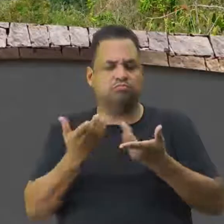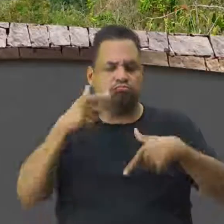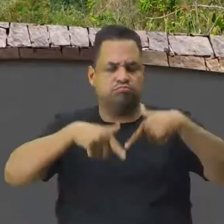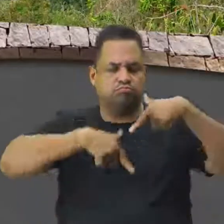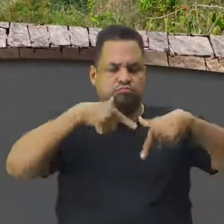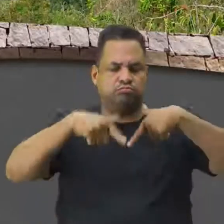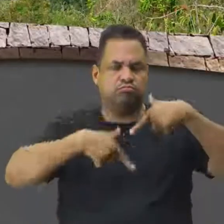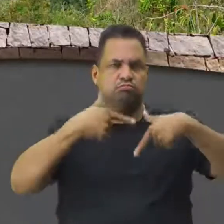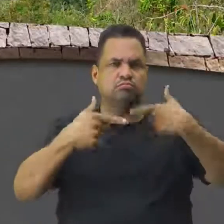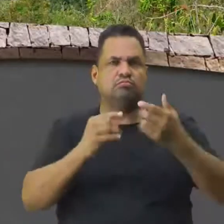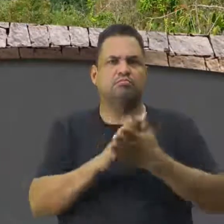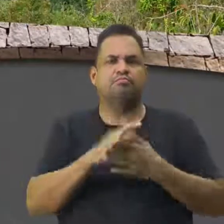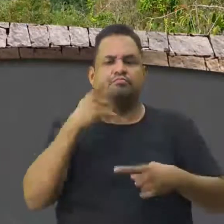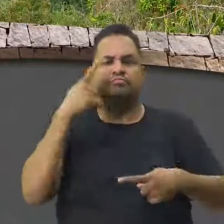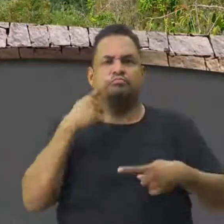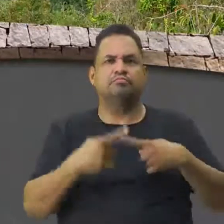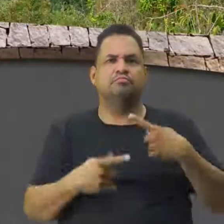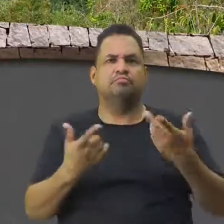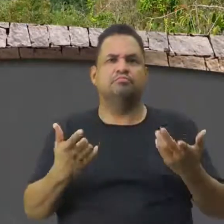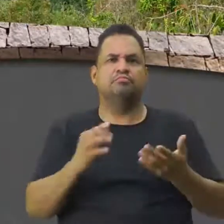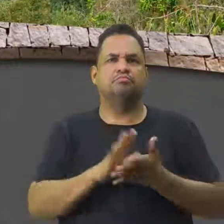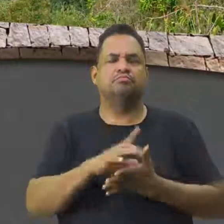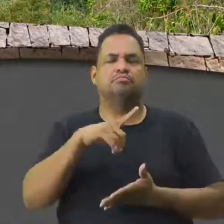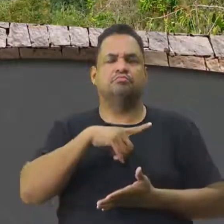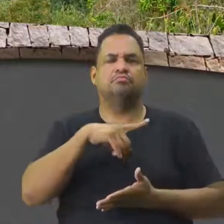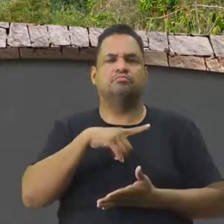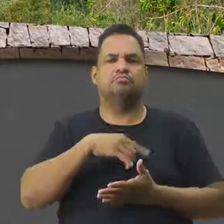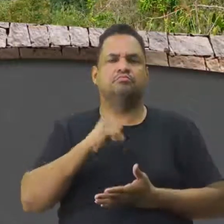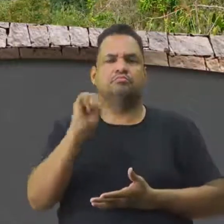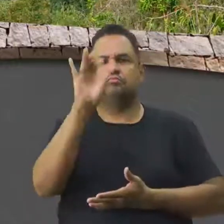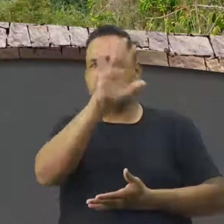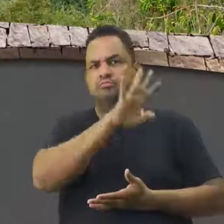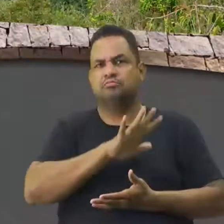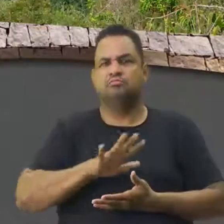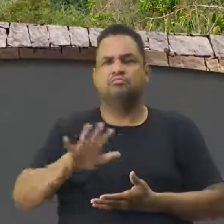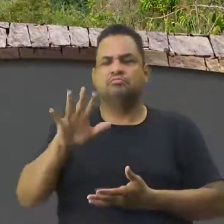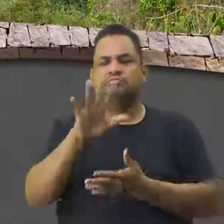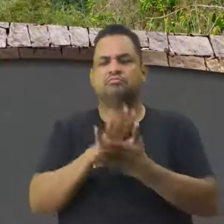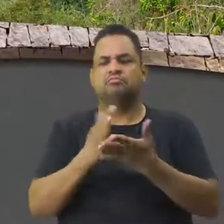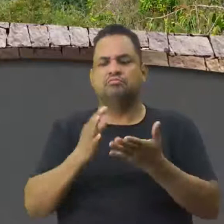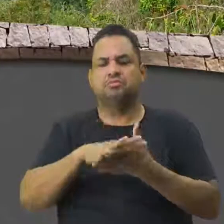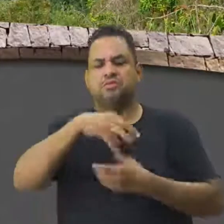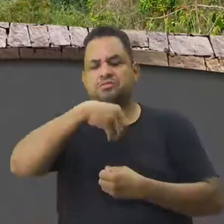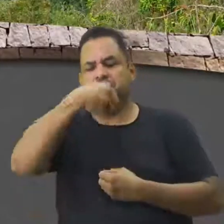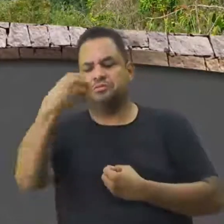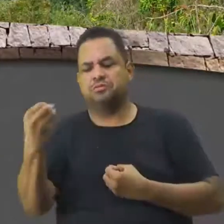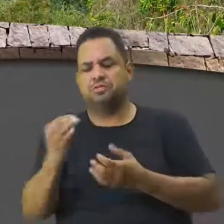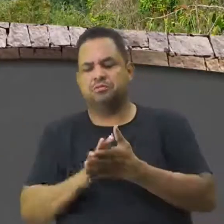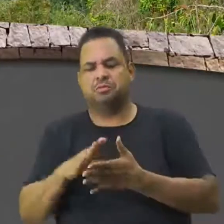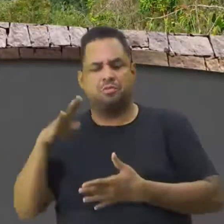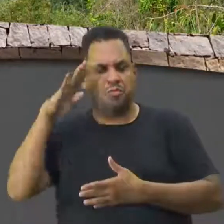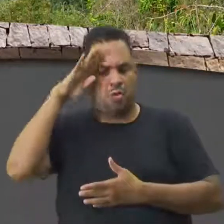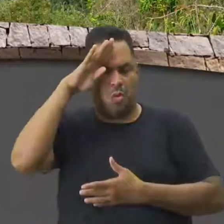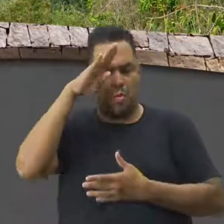70, é proibido o garimpo. Nós temos imagens que garimpeiros foram tirados pelo exército.